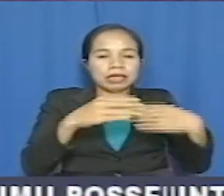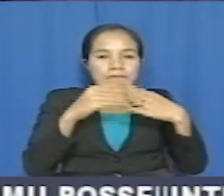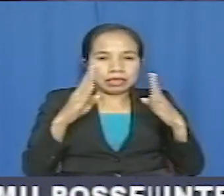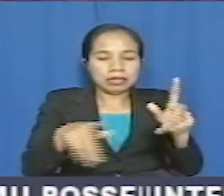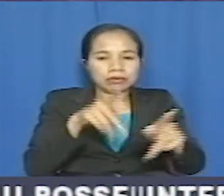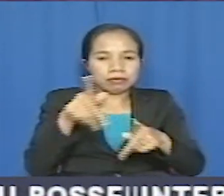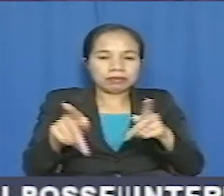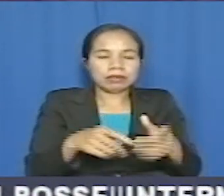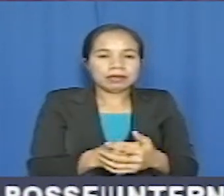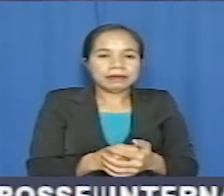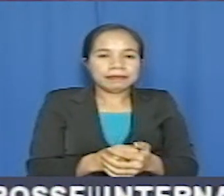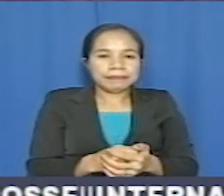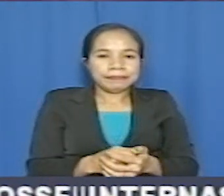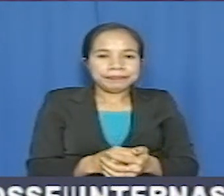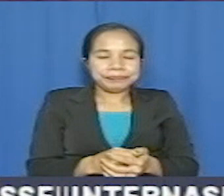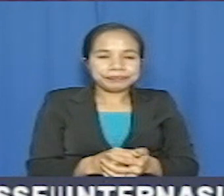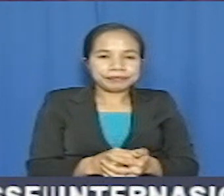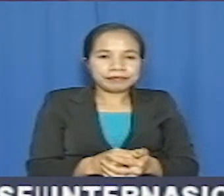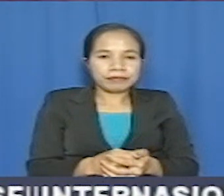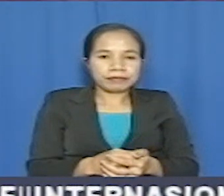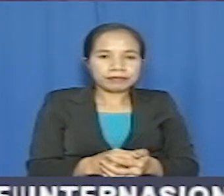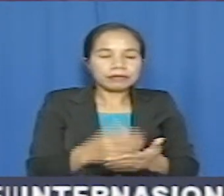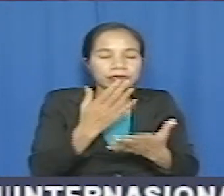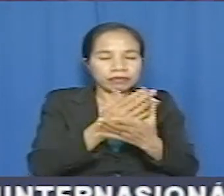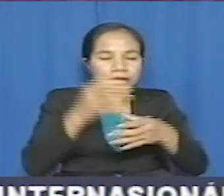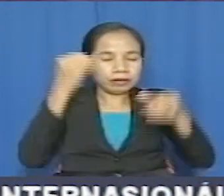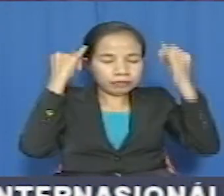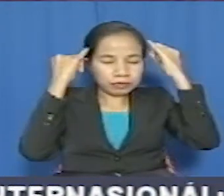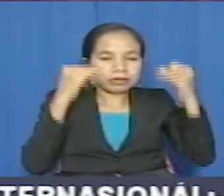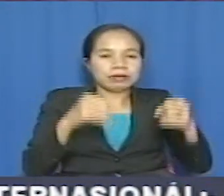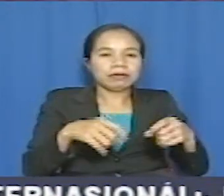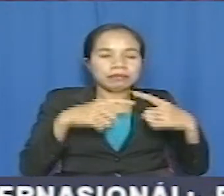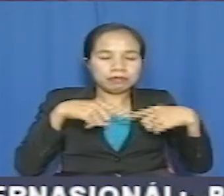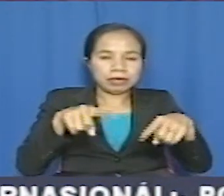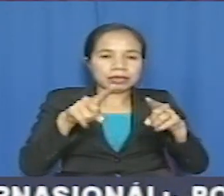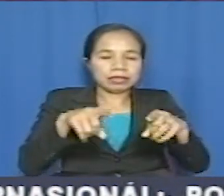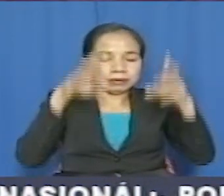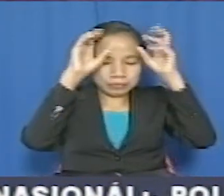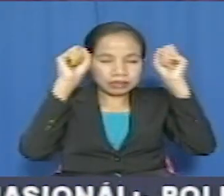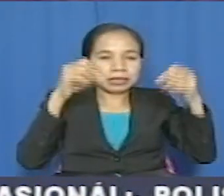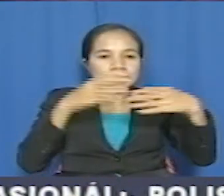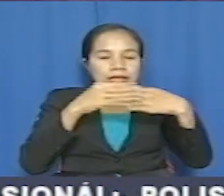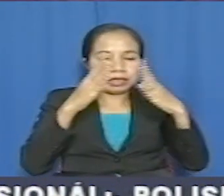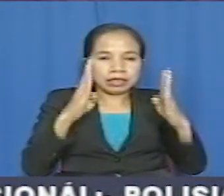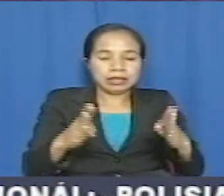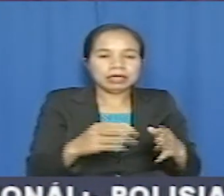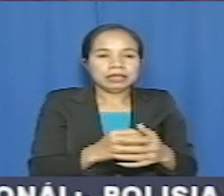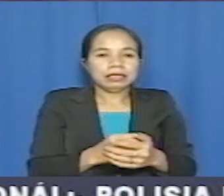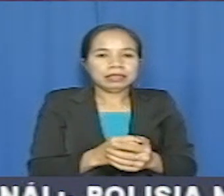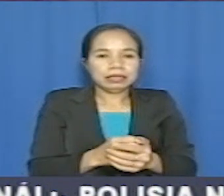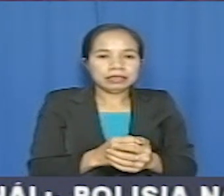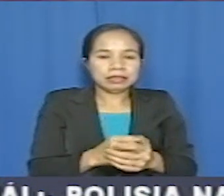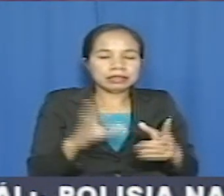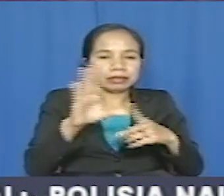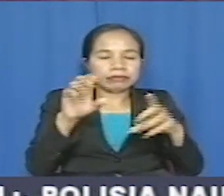amba a minha aproximação né para aquela zona presidente autoridade ou administrador distrito era ba ho ninia com ninia